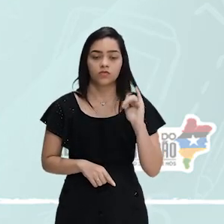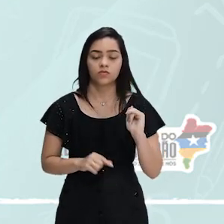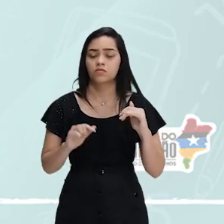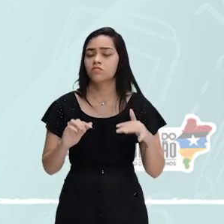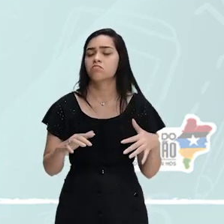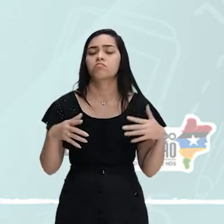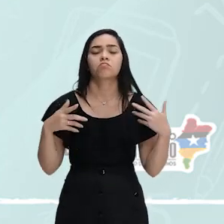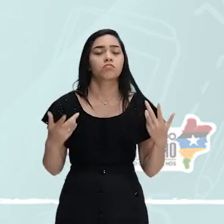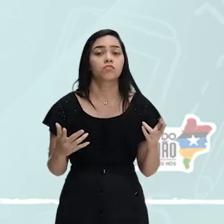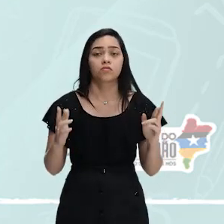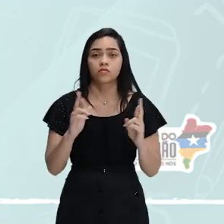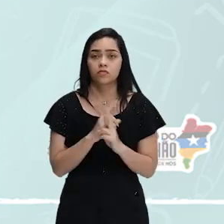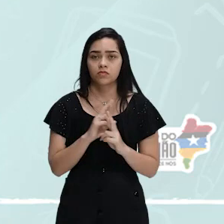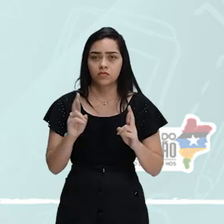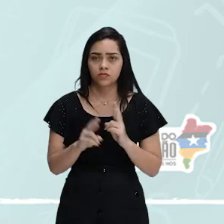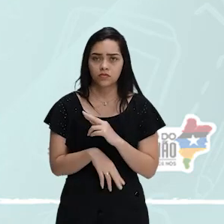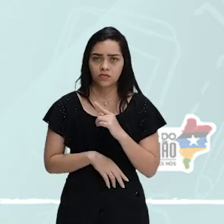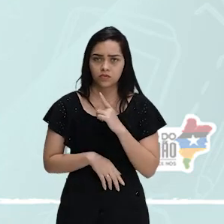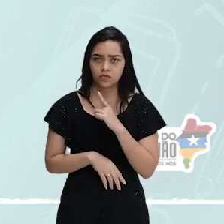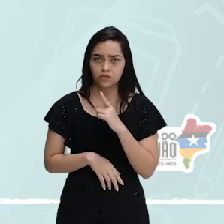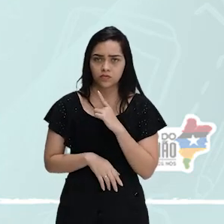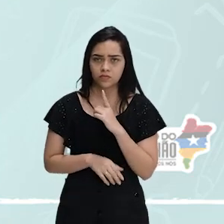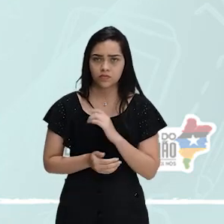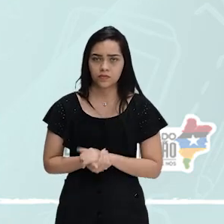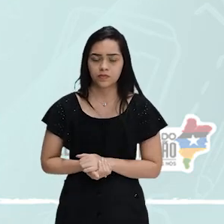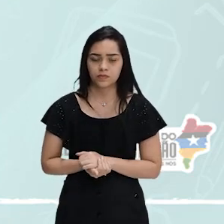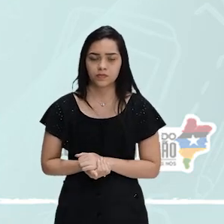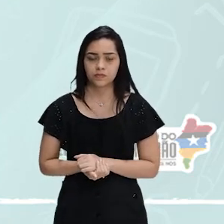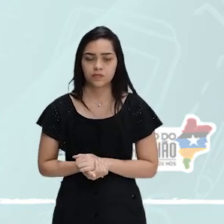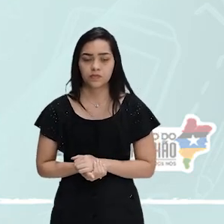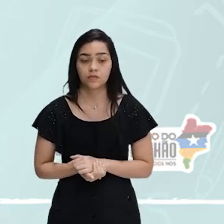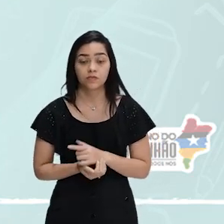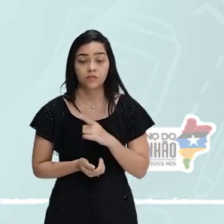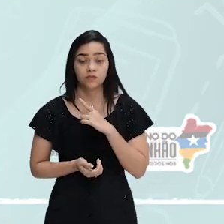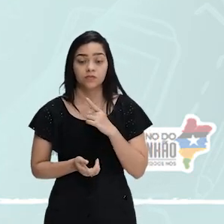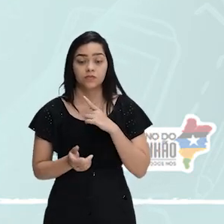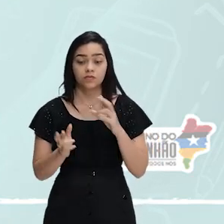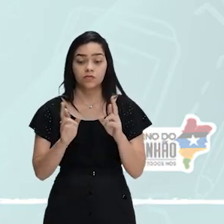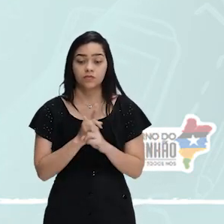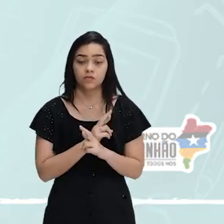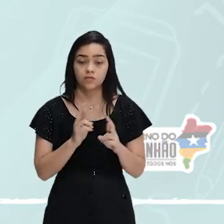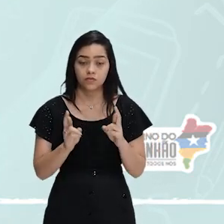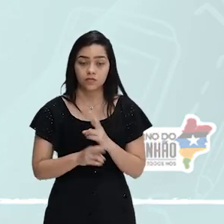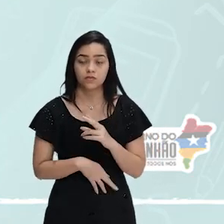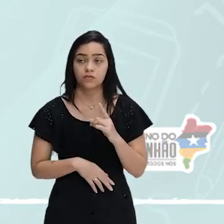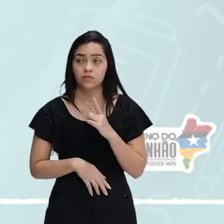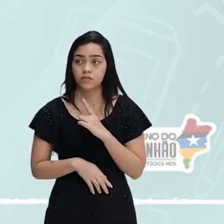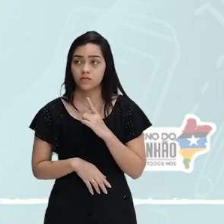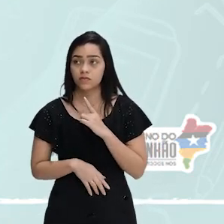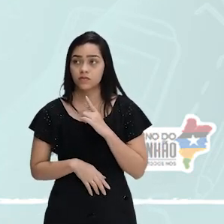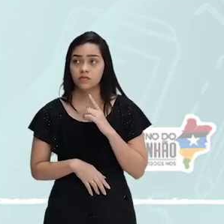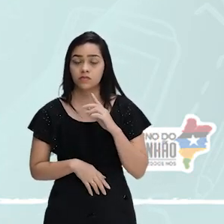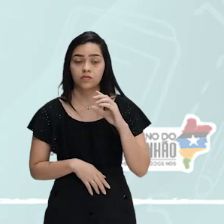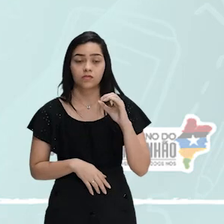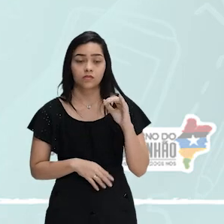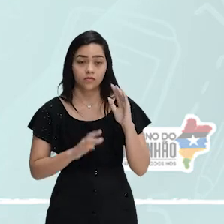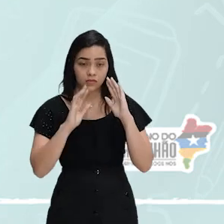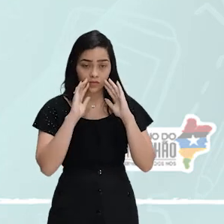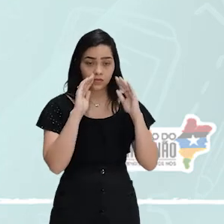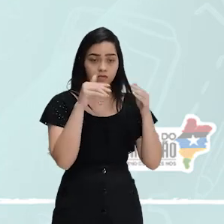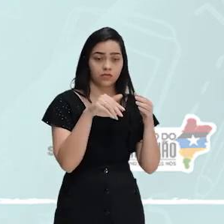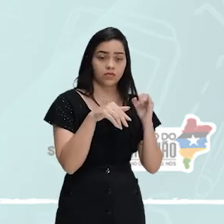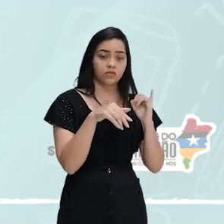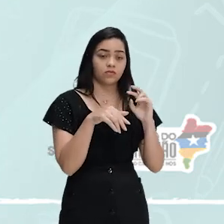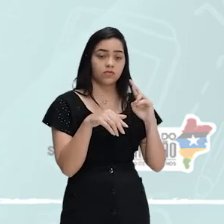predatismo e herbivoria? Esse tipo de relação aqui é uma relação interespecífica, porque ocorre